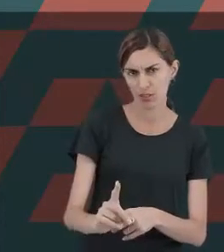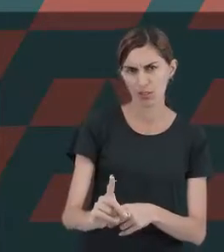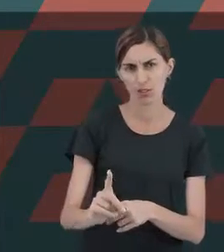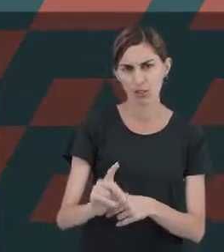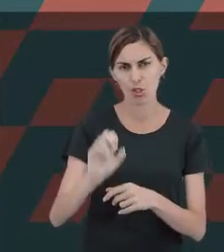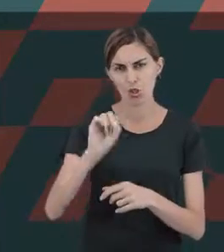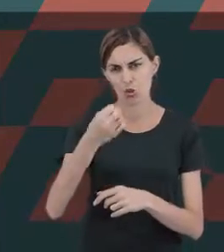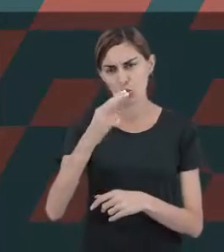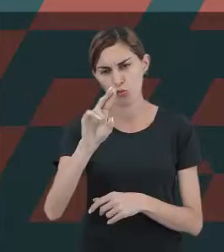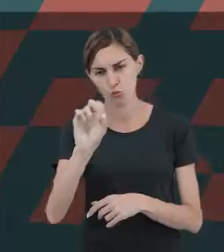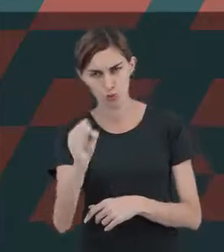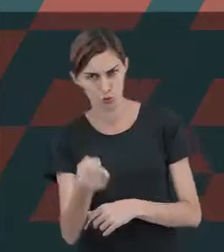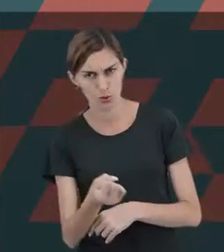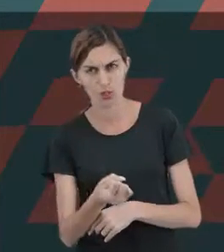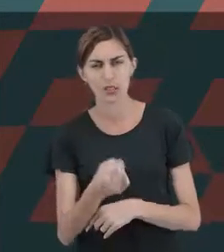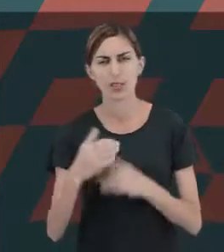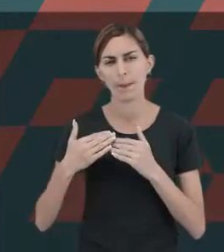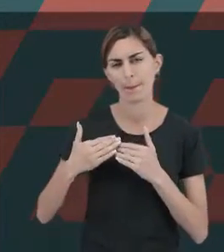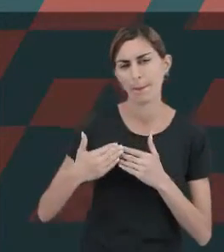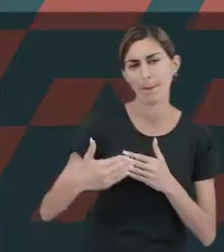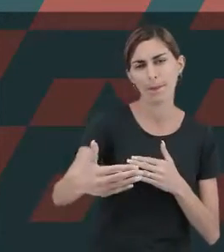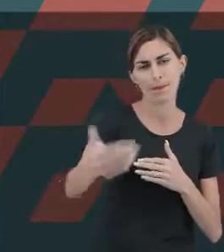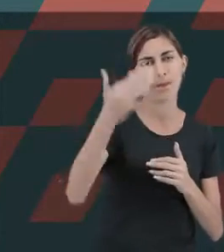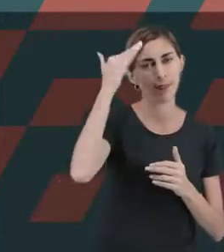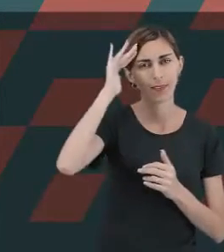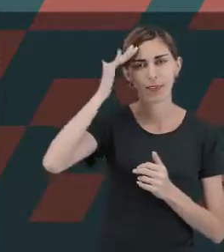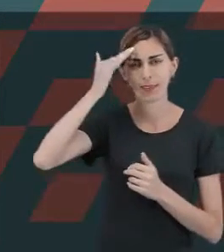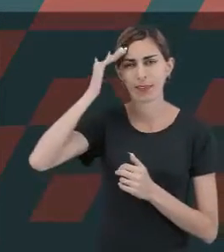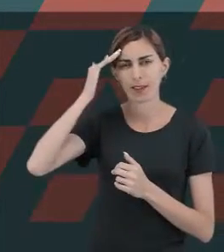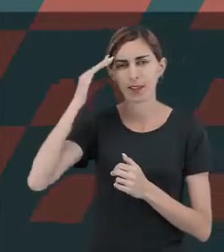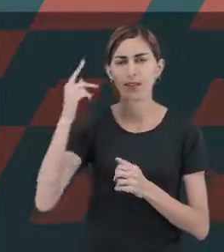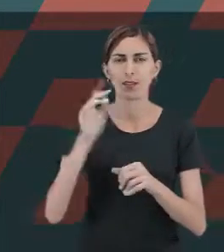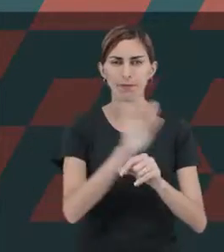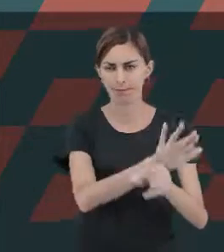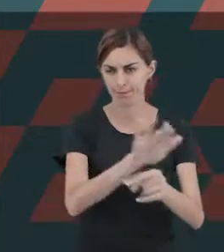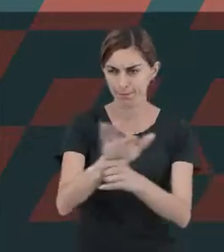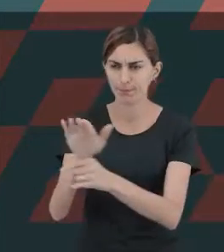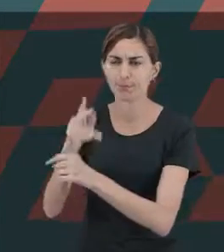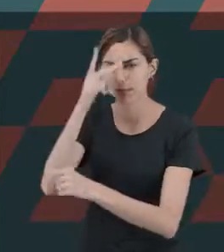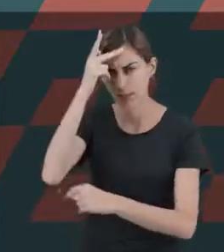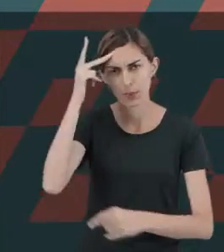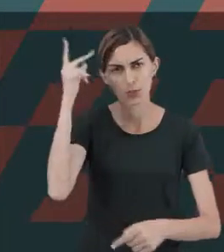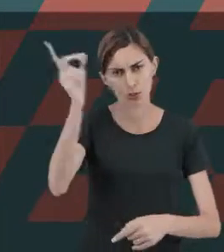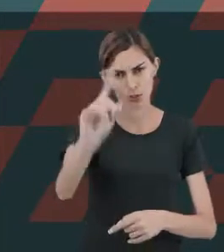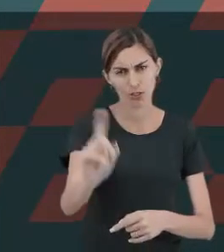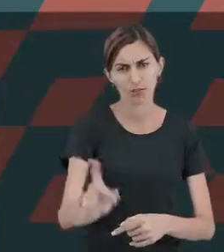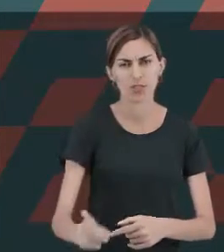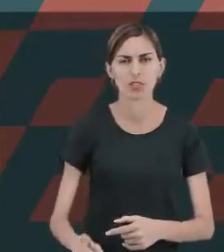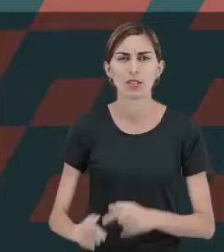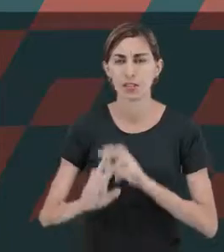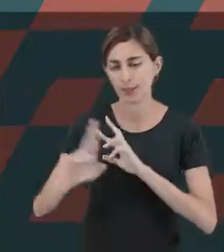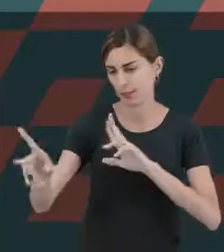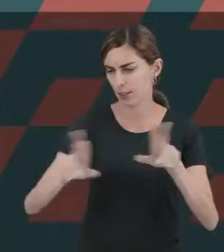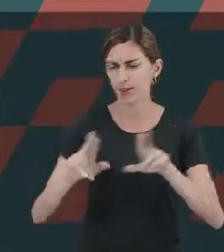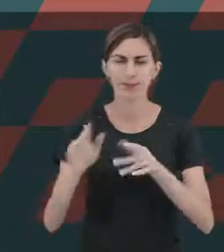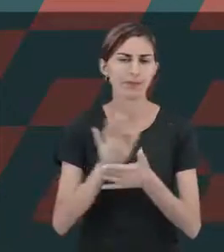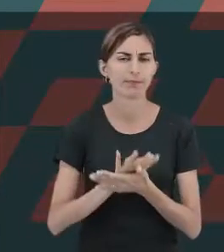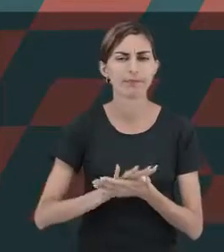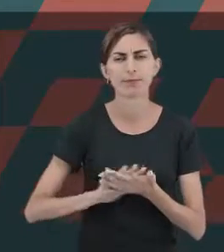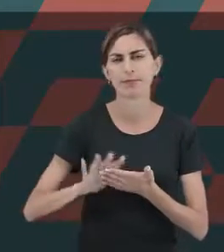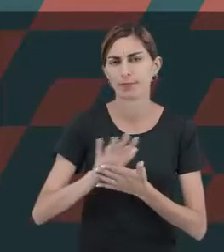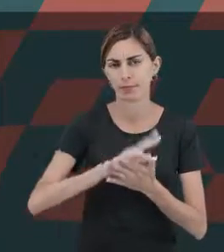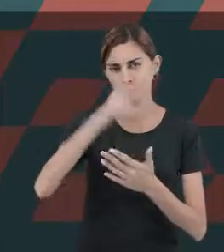do SUAS, passamos a compreender que o atendimento à pessoa com deficiência não difere nada